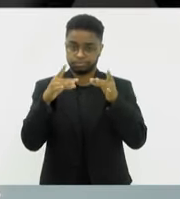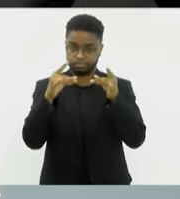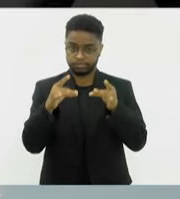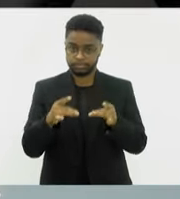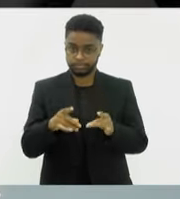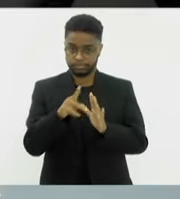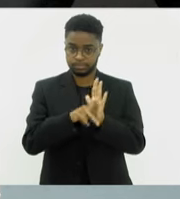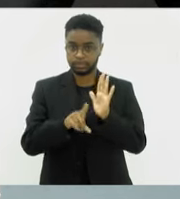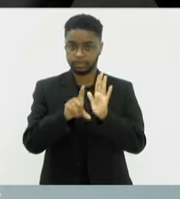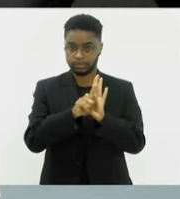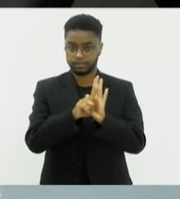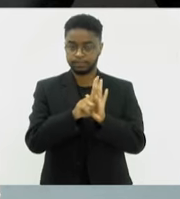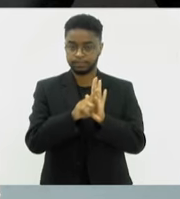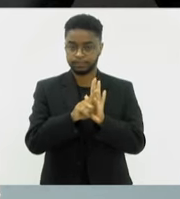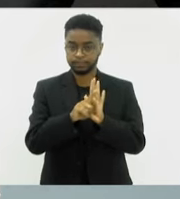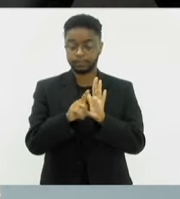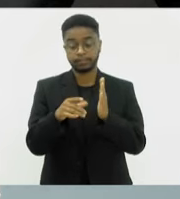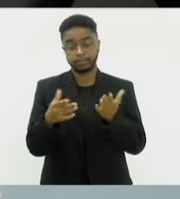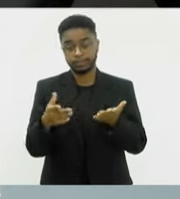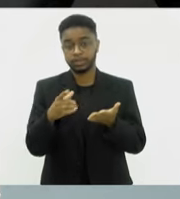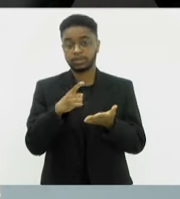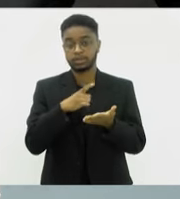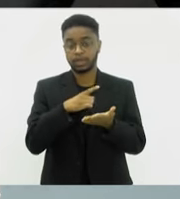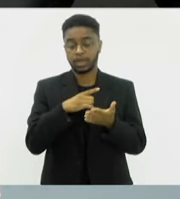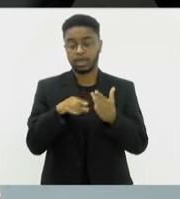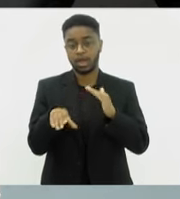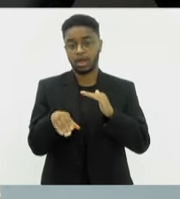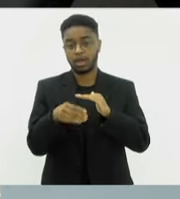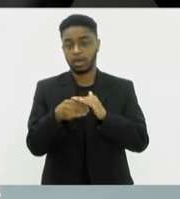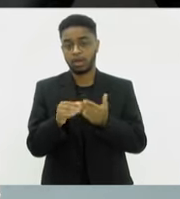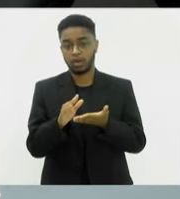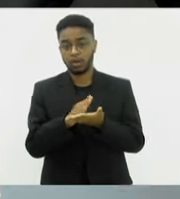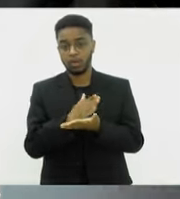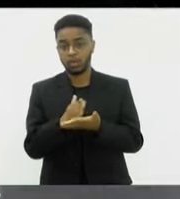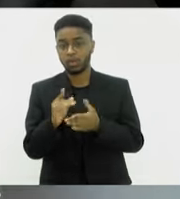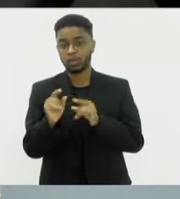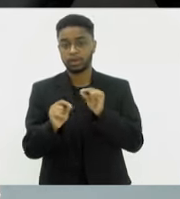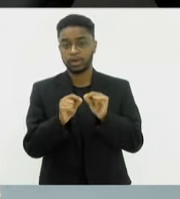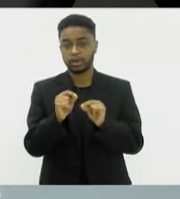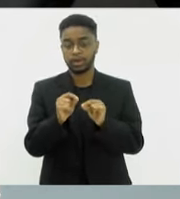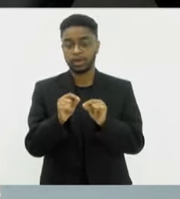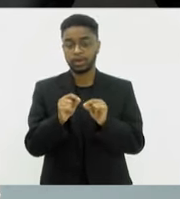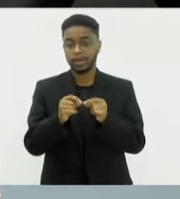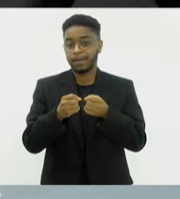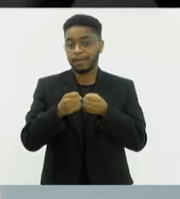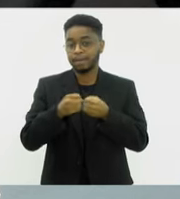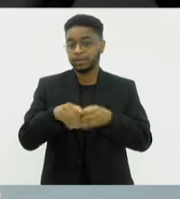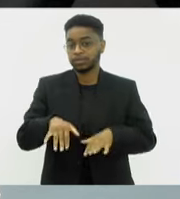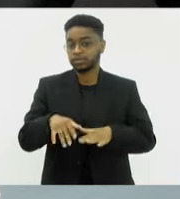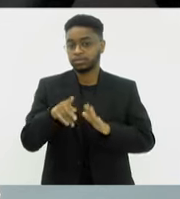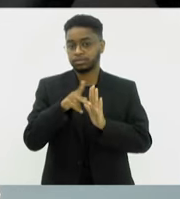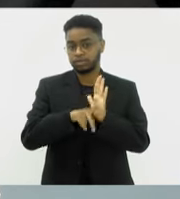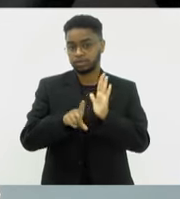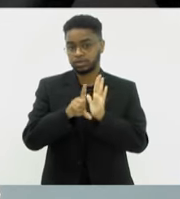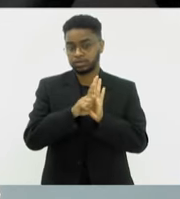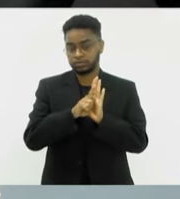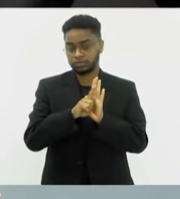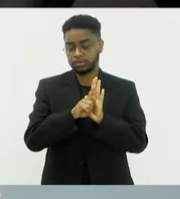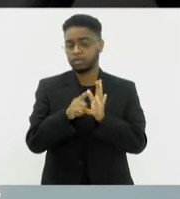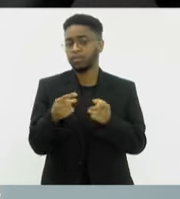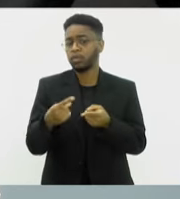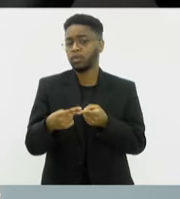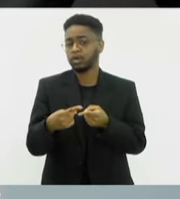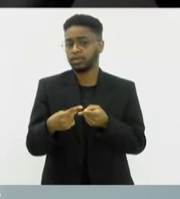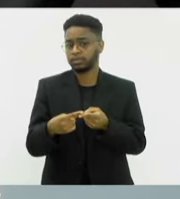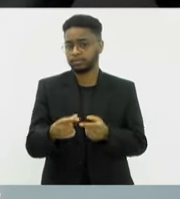projeto. E tem algumas emendas que são prejudiciais ao projeto. Por quê, senhor